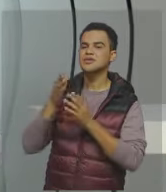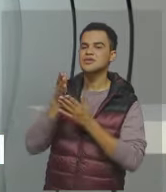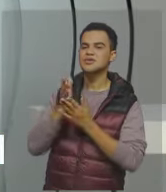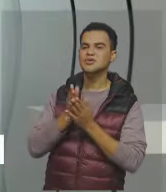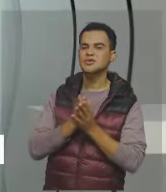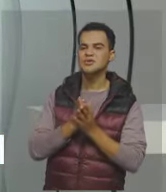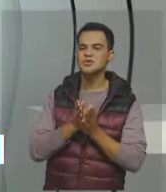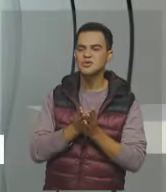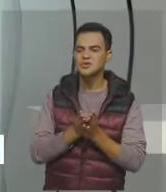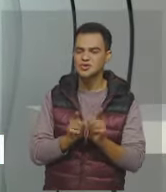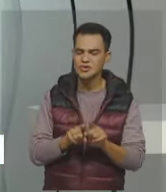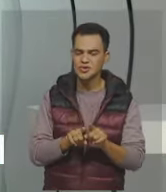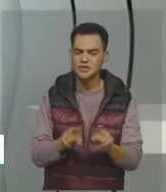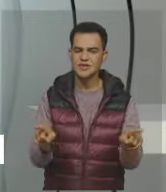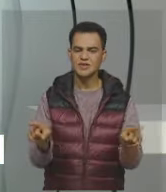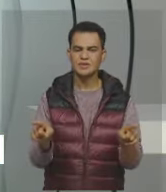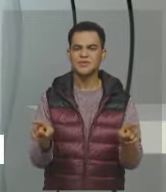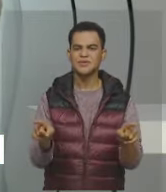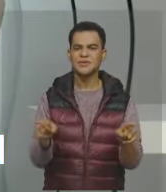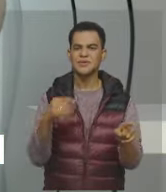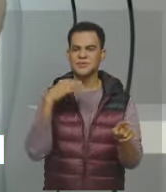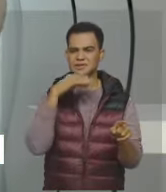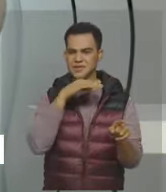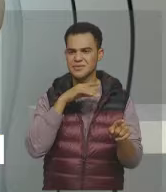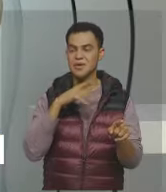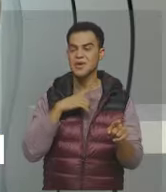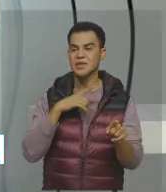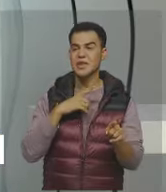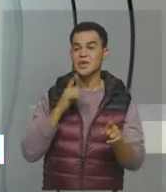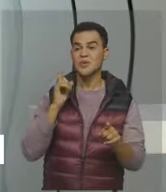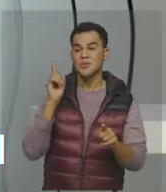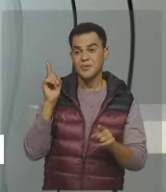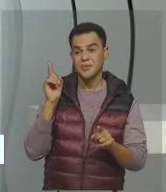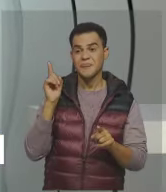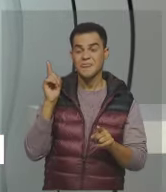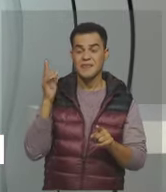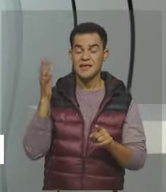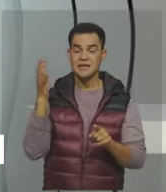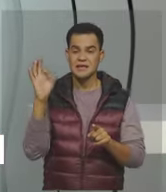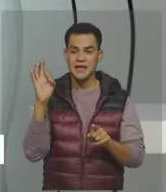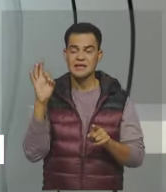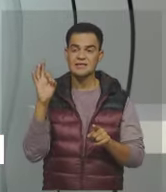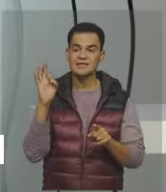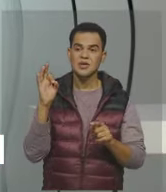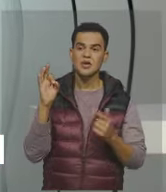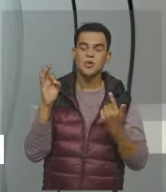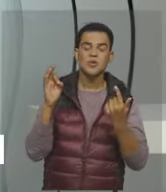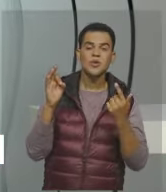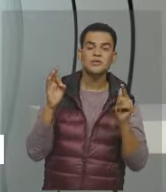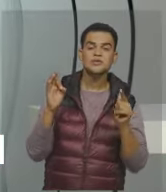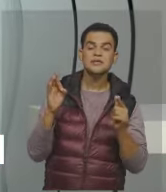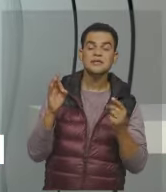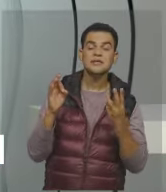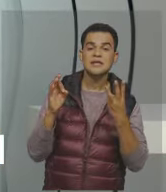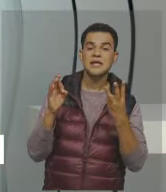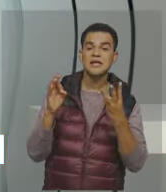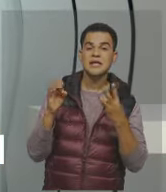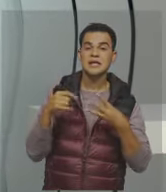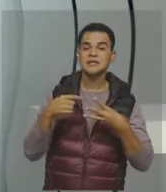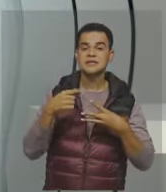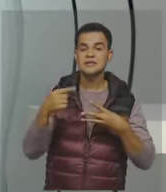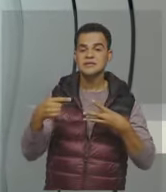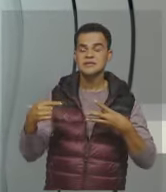caminho aqui, que é onde está o resistor de 10 ohms, e tem esse outro caminho aqui, ó, onde tem esses 3 resistores aqui.